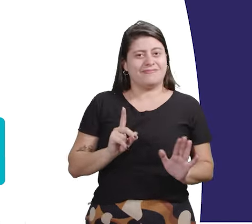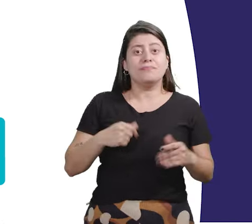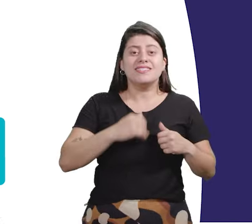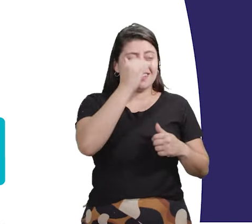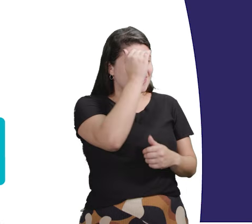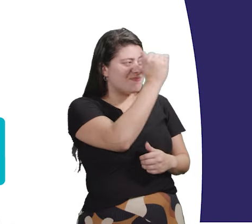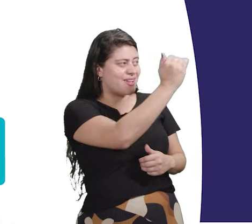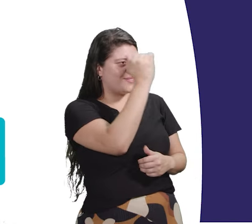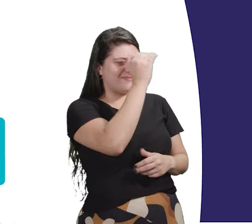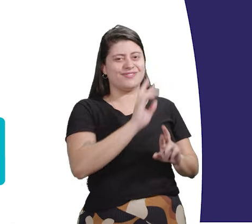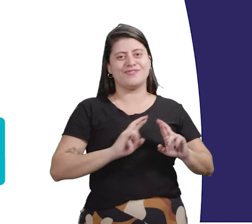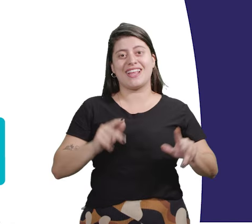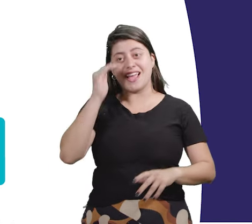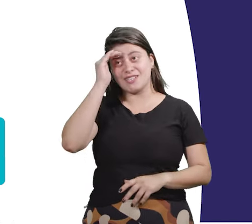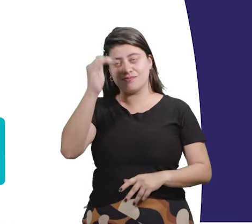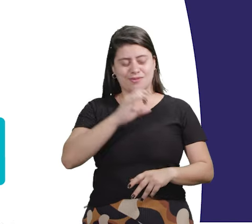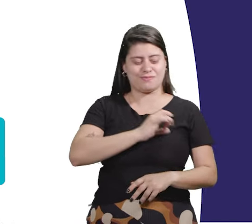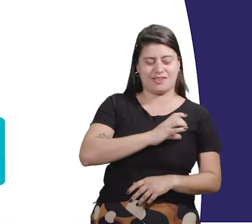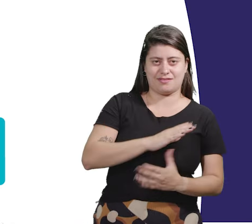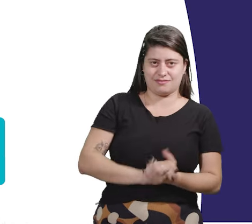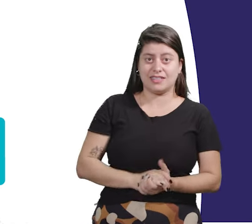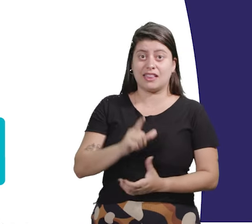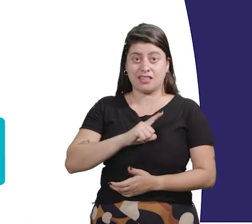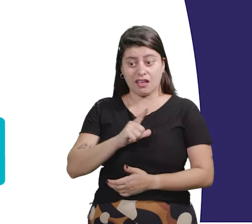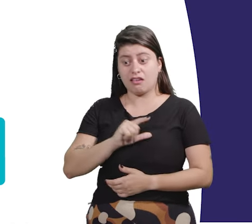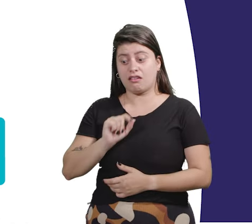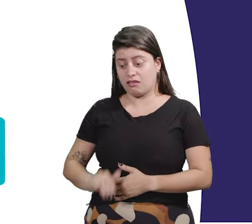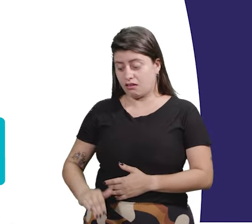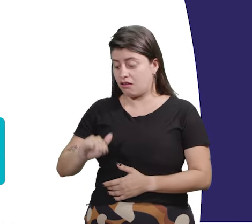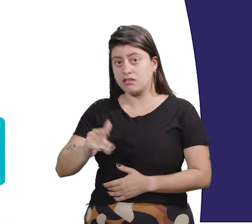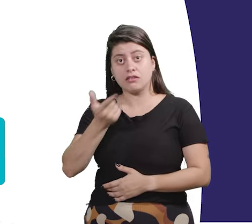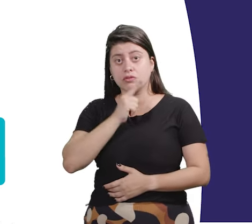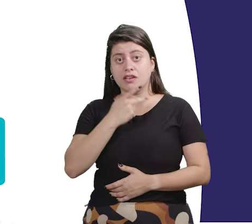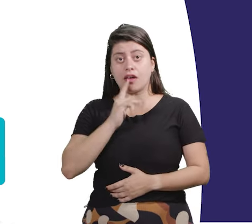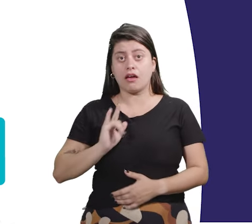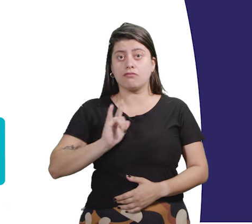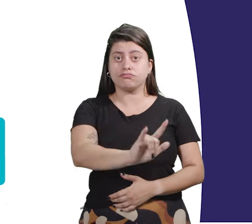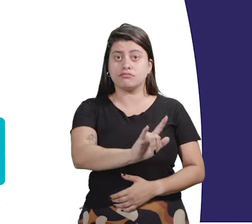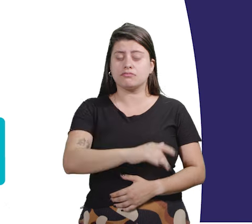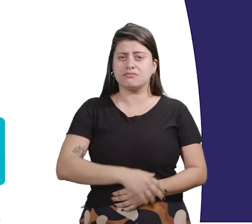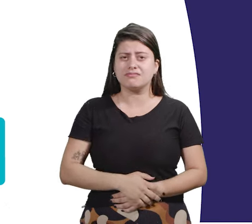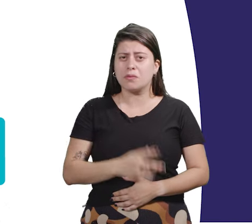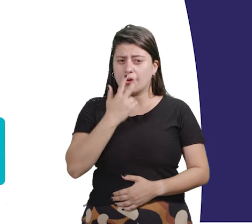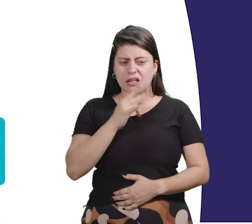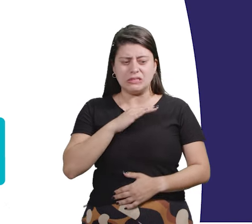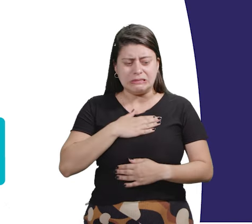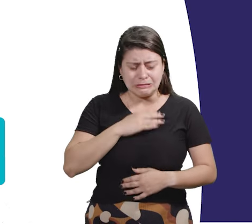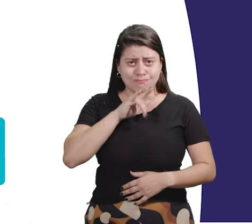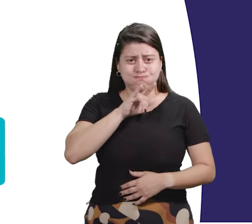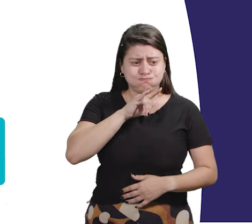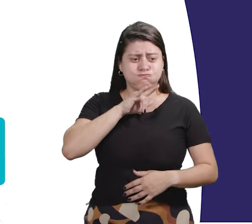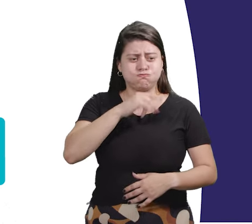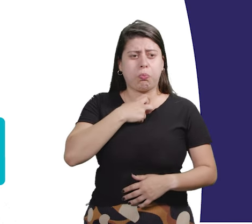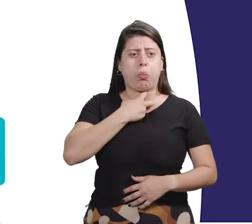medo. Muitos não conseguem dizer eu te amo, tem uma resistência muito grande, né, em falar que ama, né?